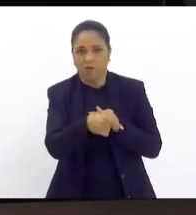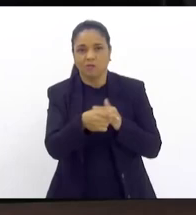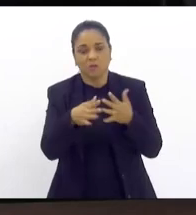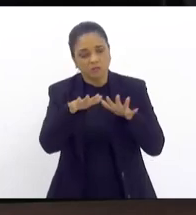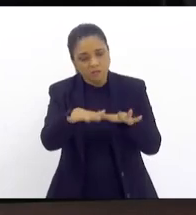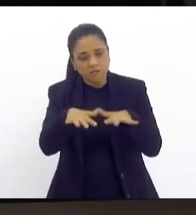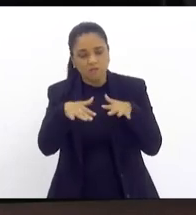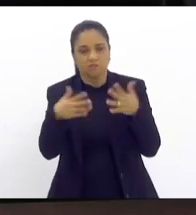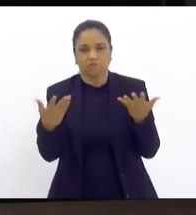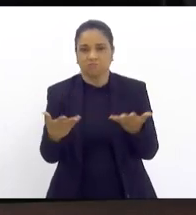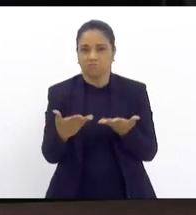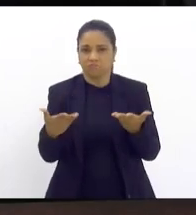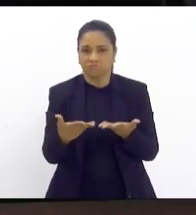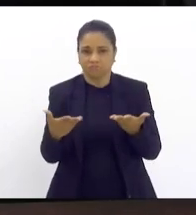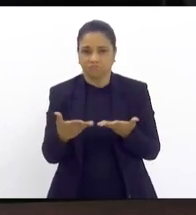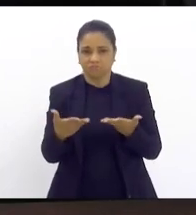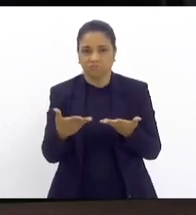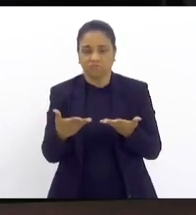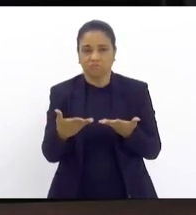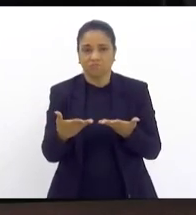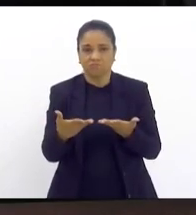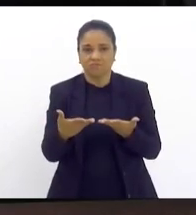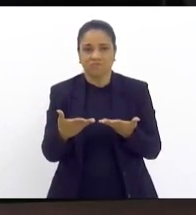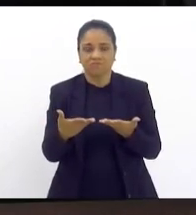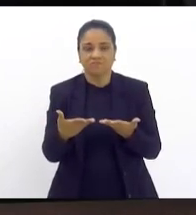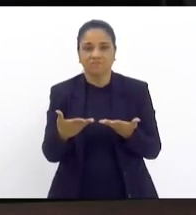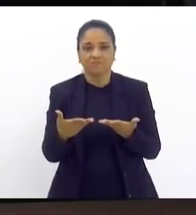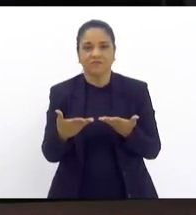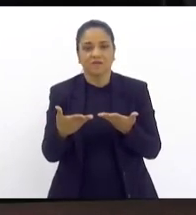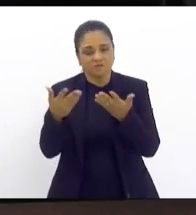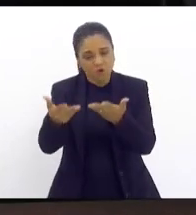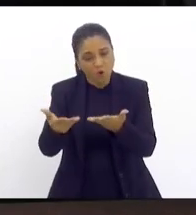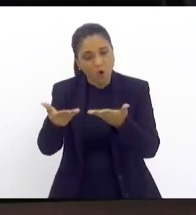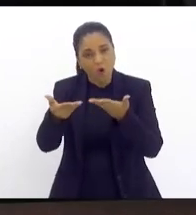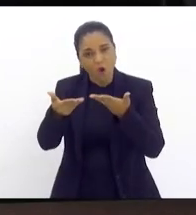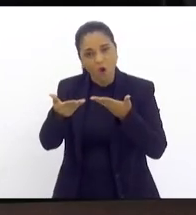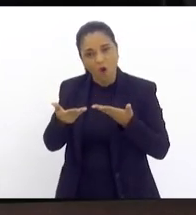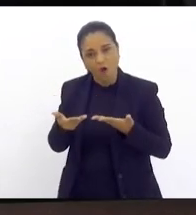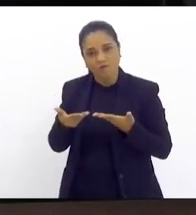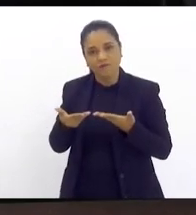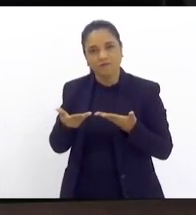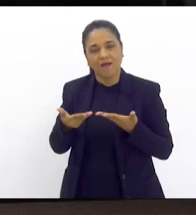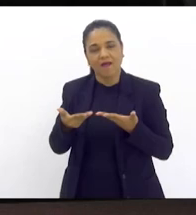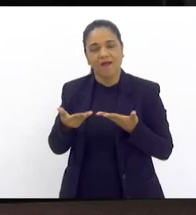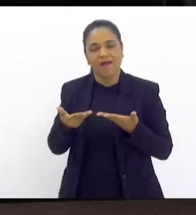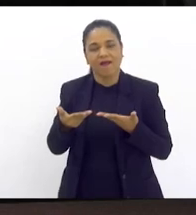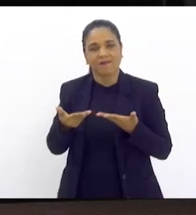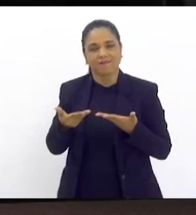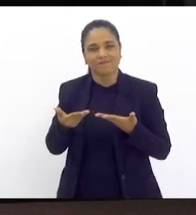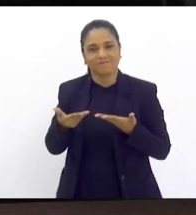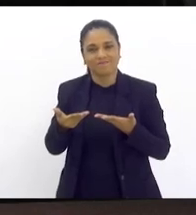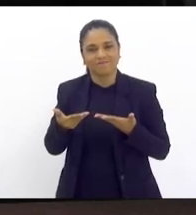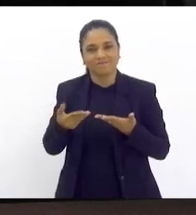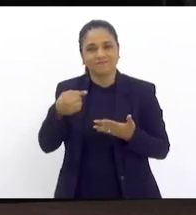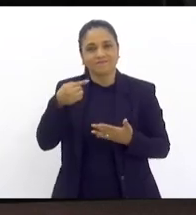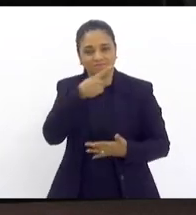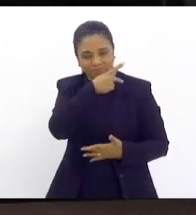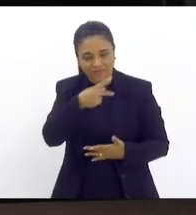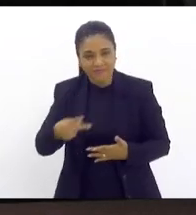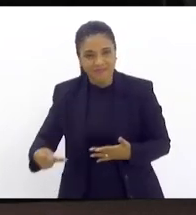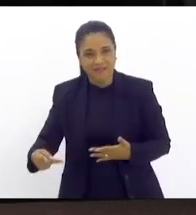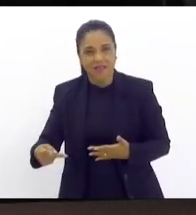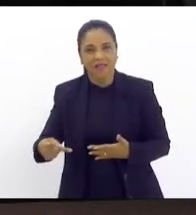promovida né pela pelo nosso convidado né formalizada pelo nosso Presidente